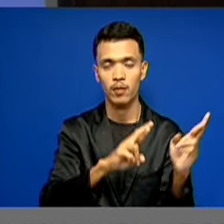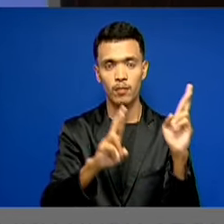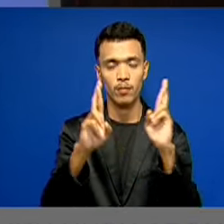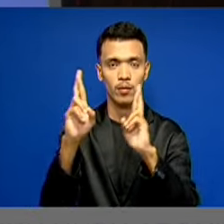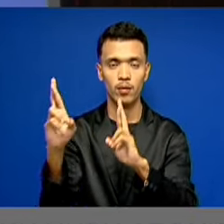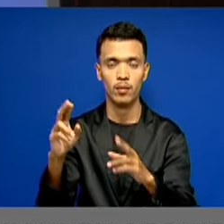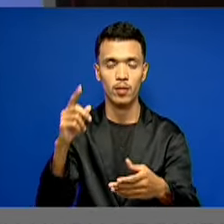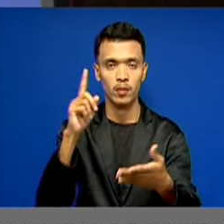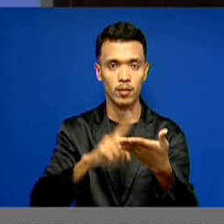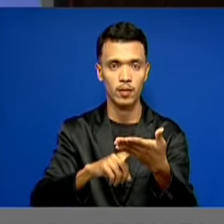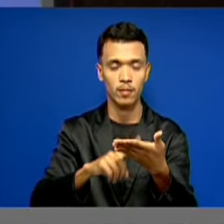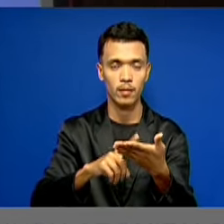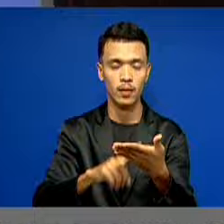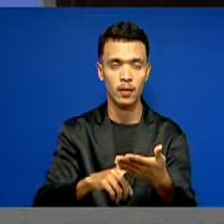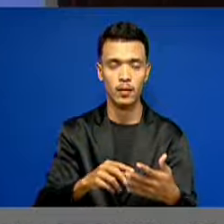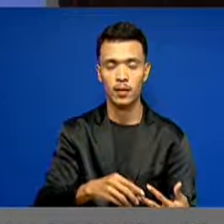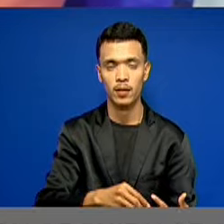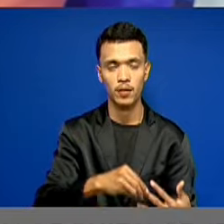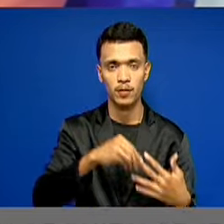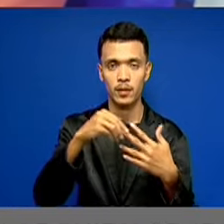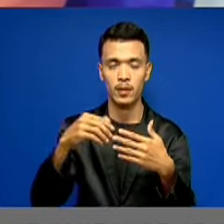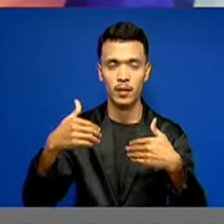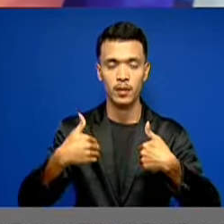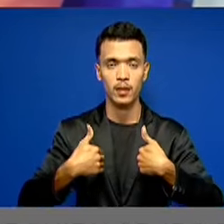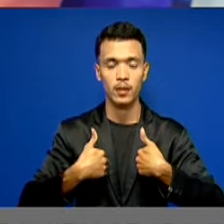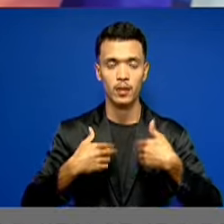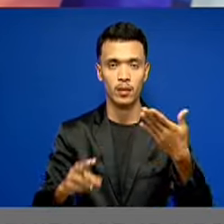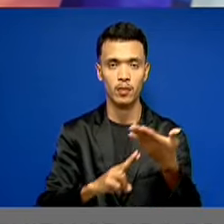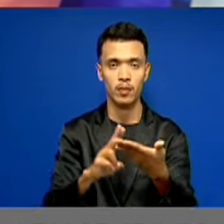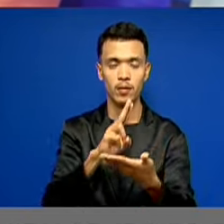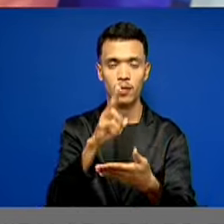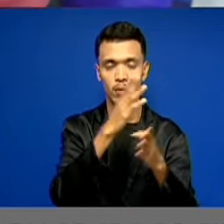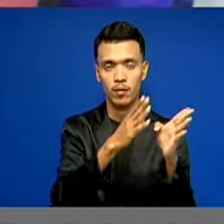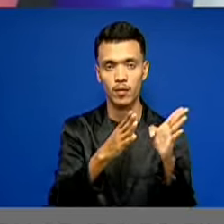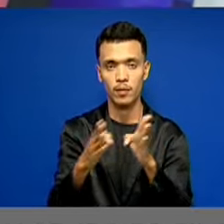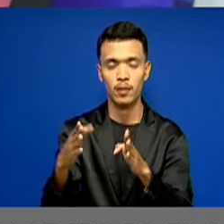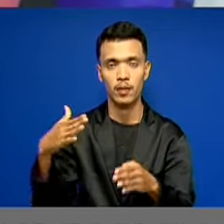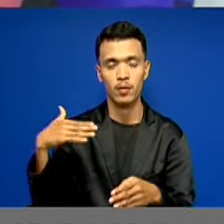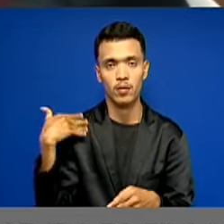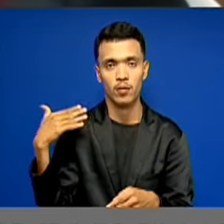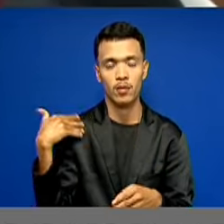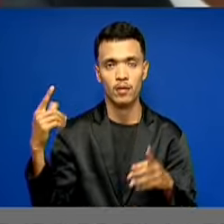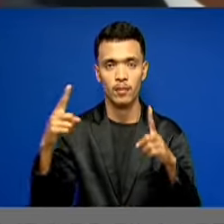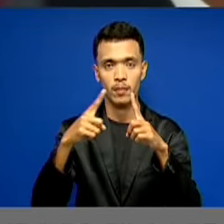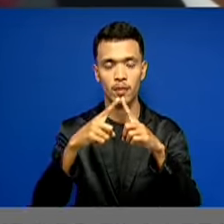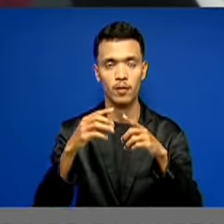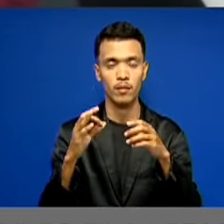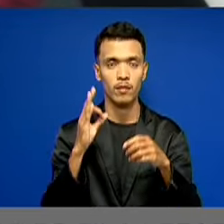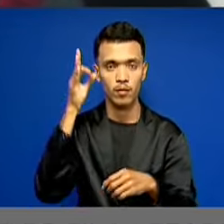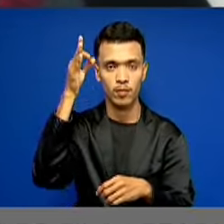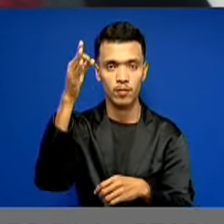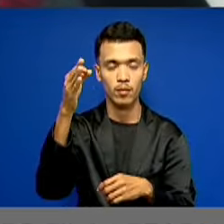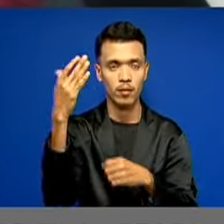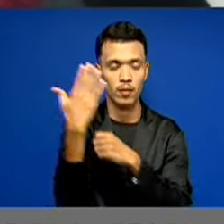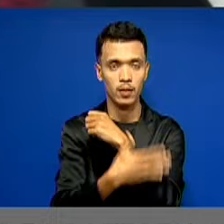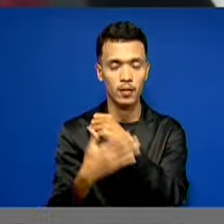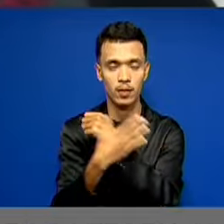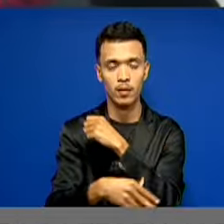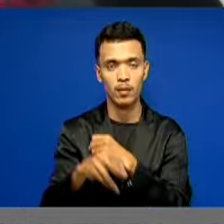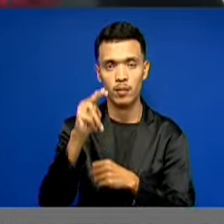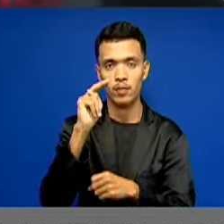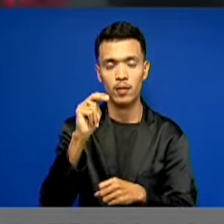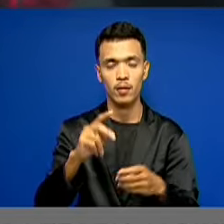inicia debate científico e a universidade pode preparar recurso para jovem no FINSAE para futuro nação união. Programa ne implementa